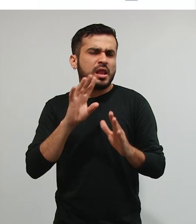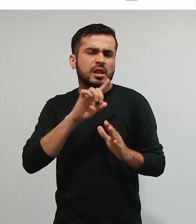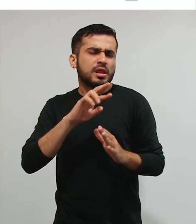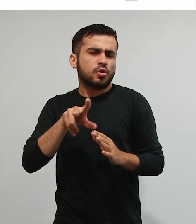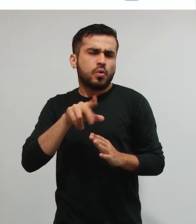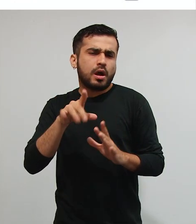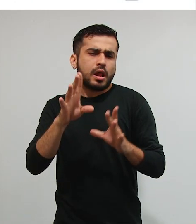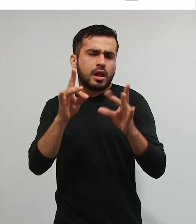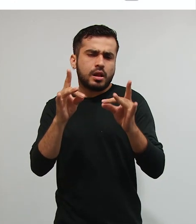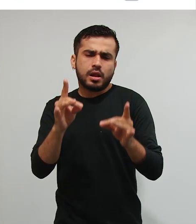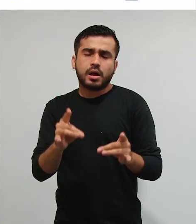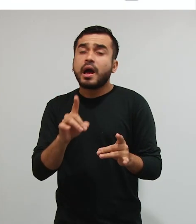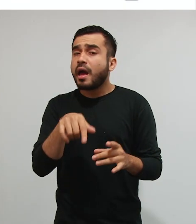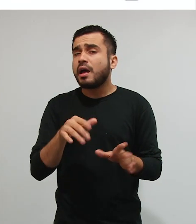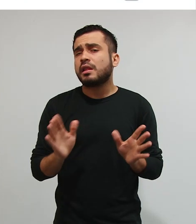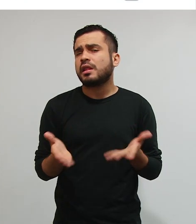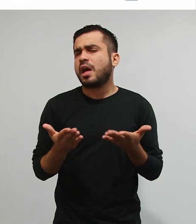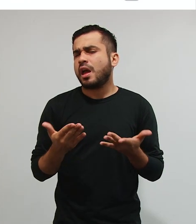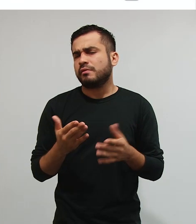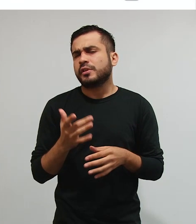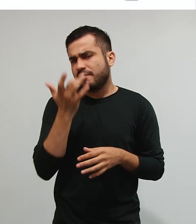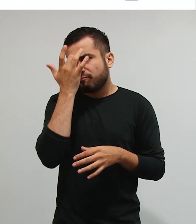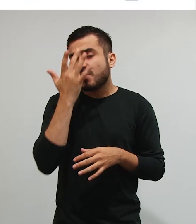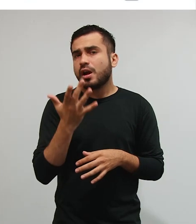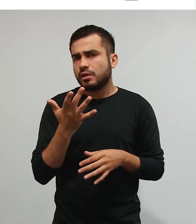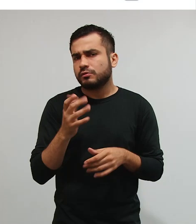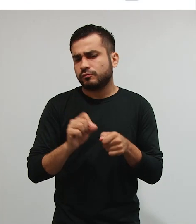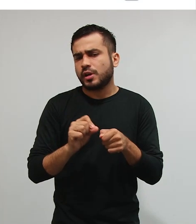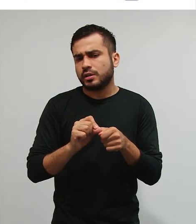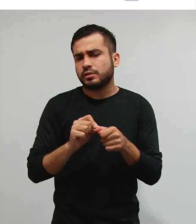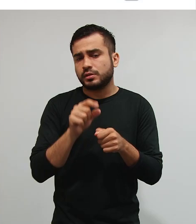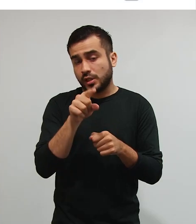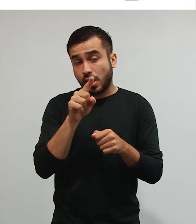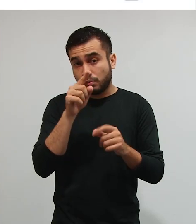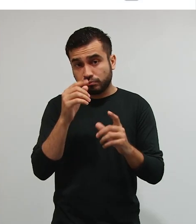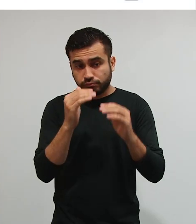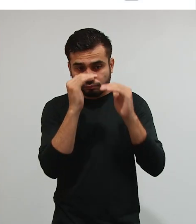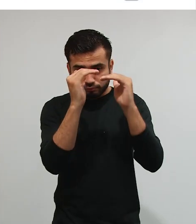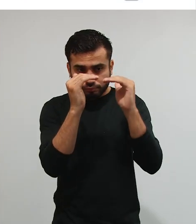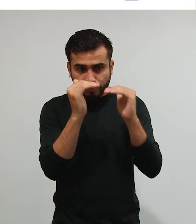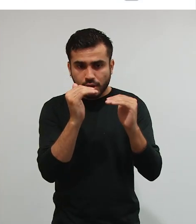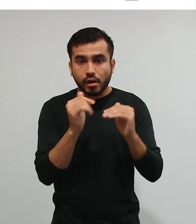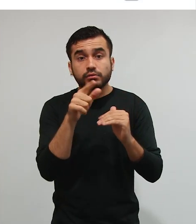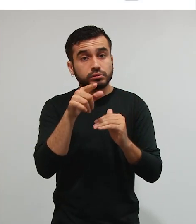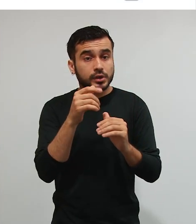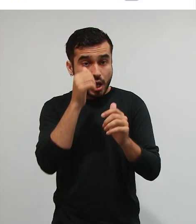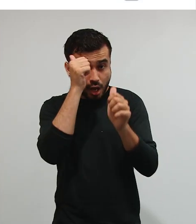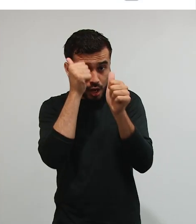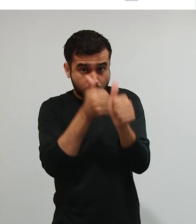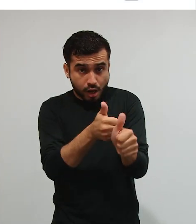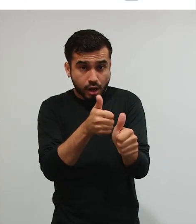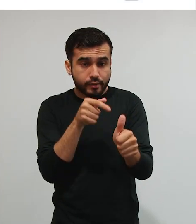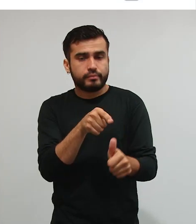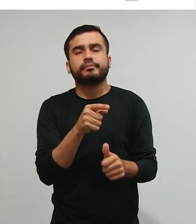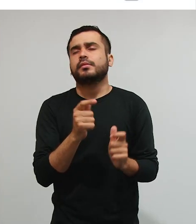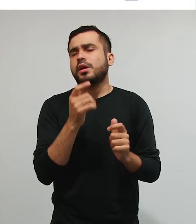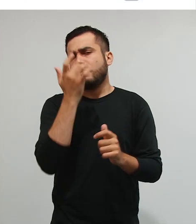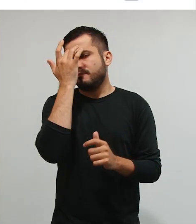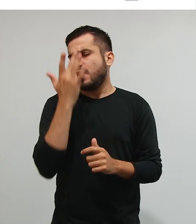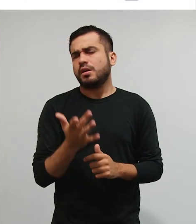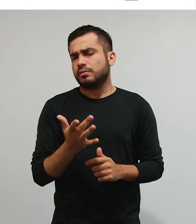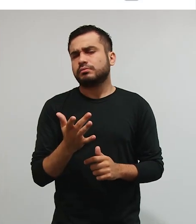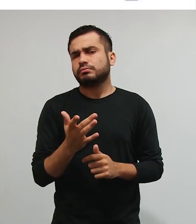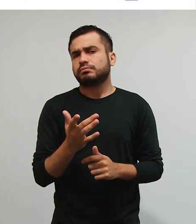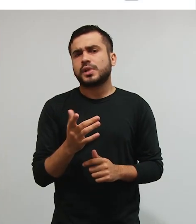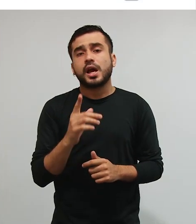Na verdade, elas são bem tranquilas de se fazer, né? Seguindo esse roteiro, dificilmente dará ruim,